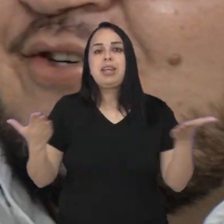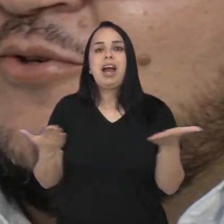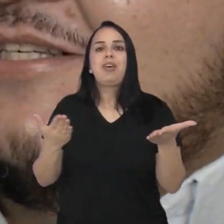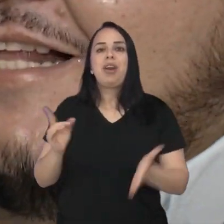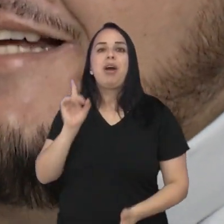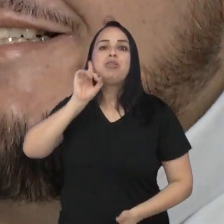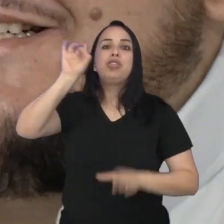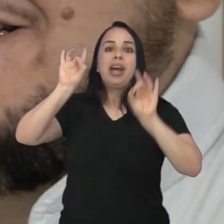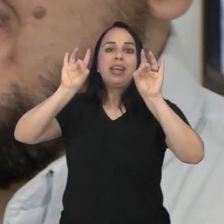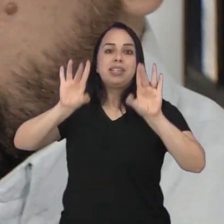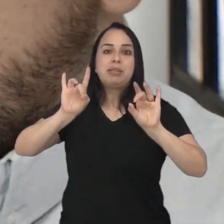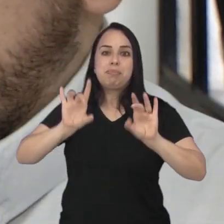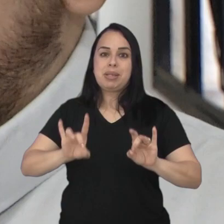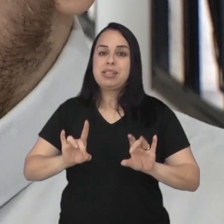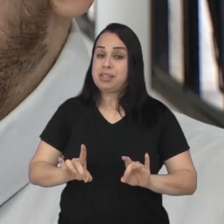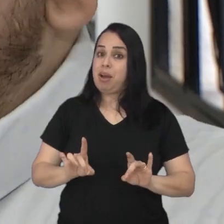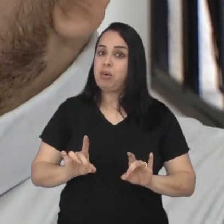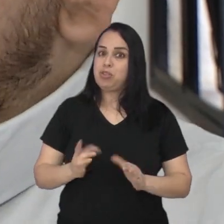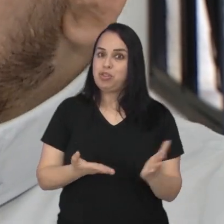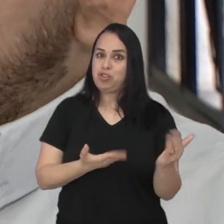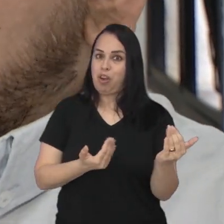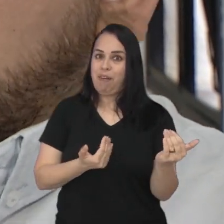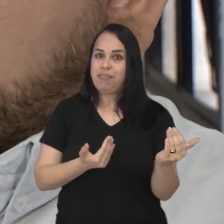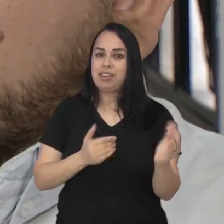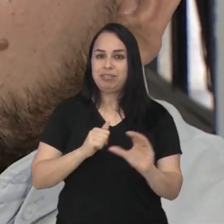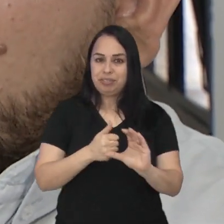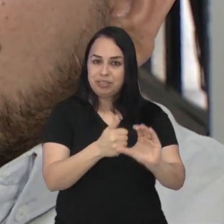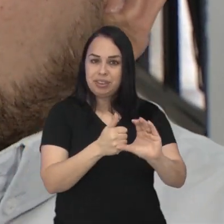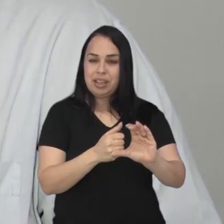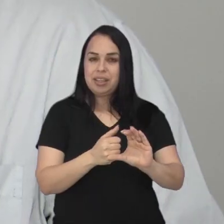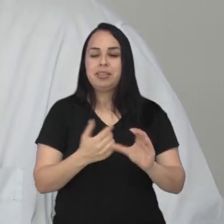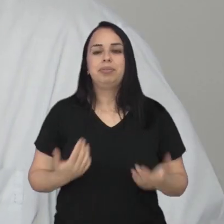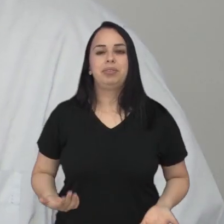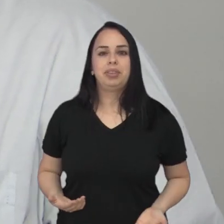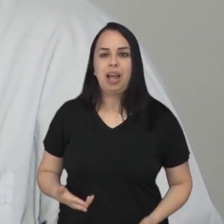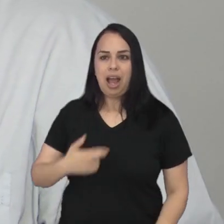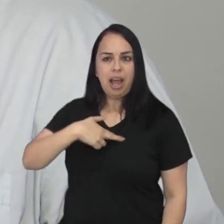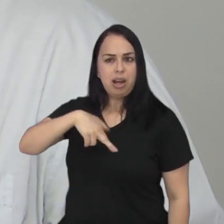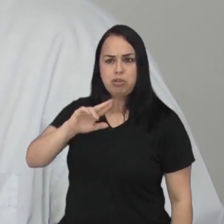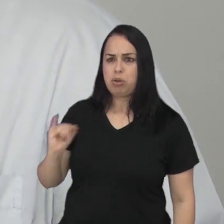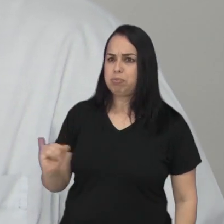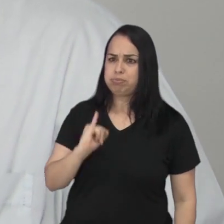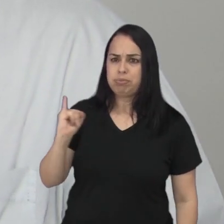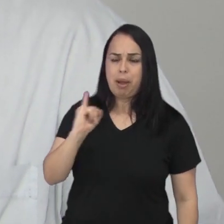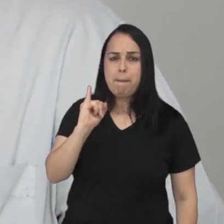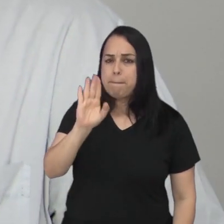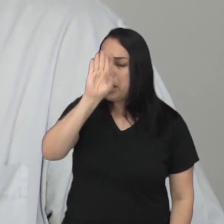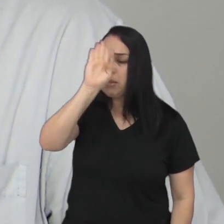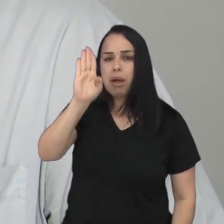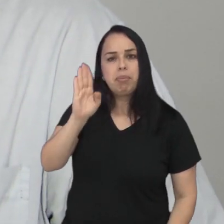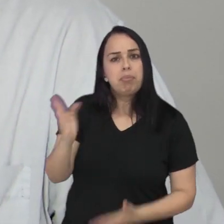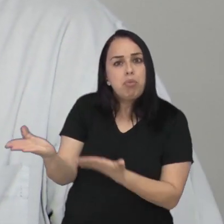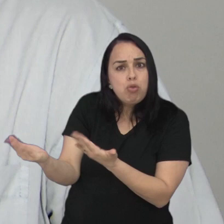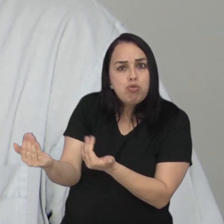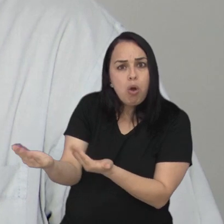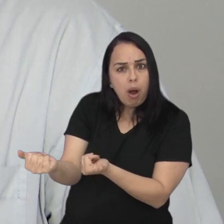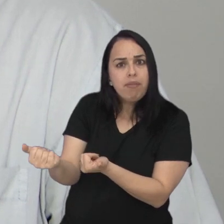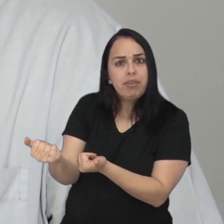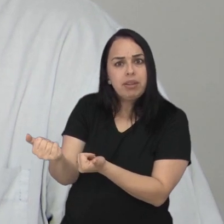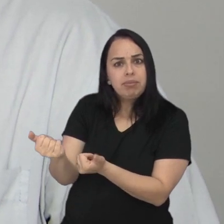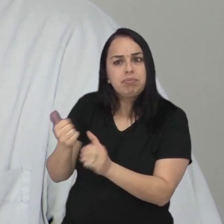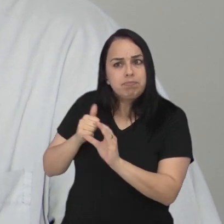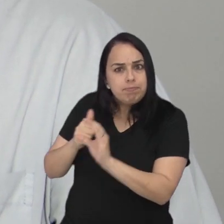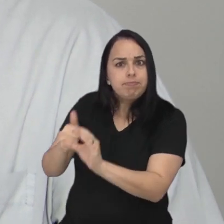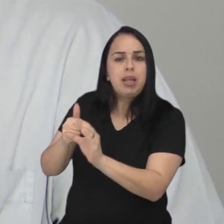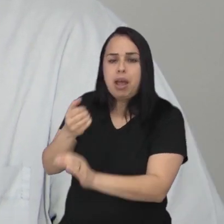no calendário oficial de festas e comemorações da cidade. A religião é importantíssima, principalmente para o jovem. Quando a gente fala